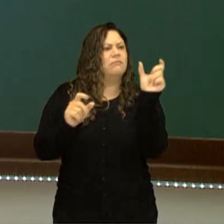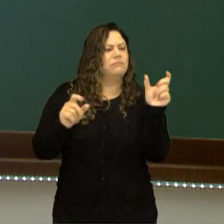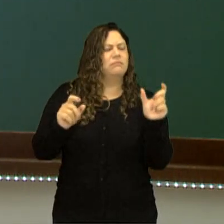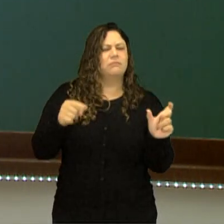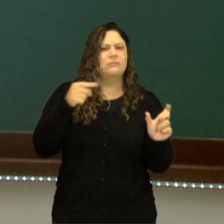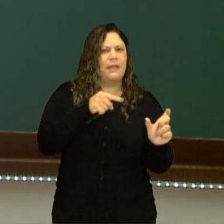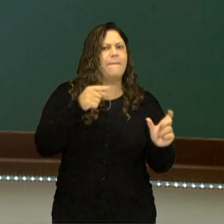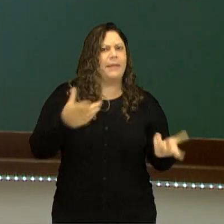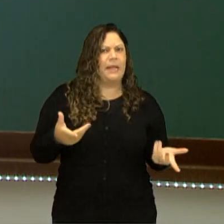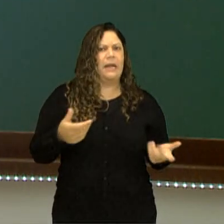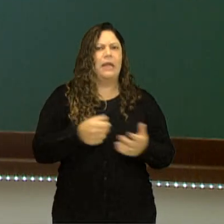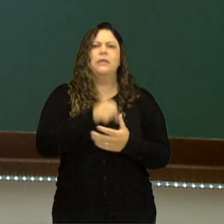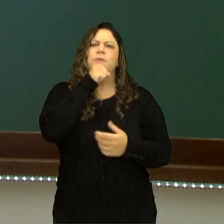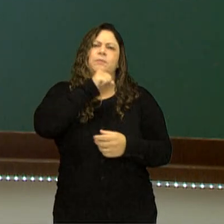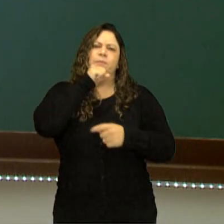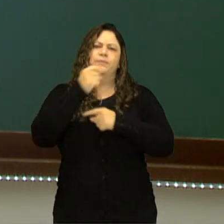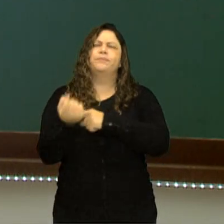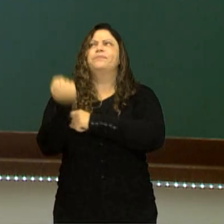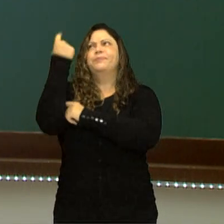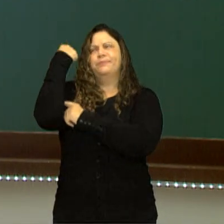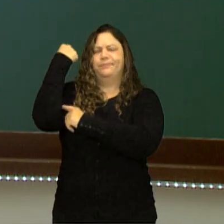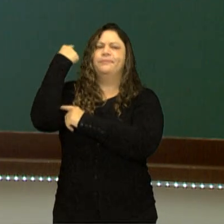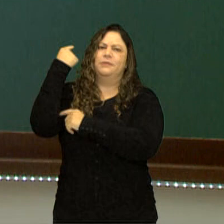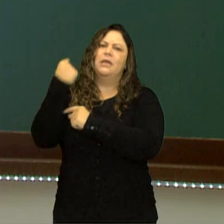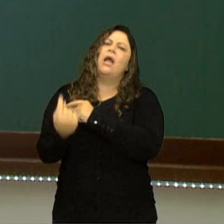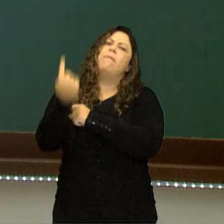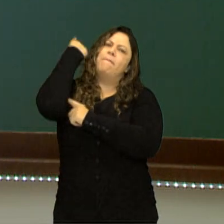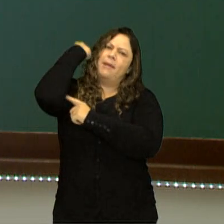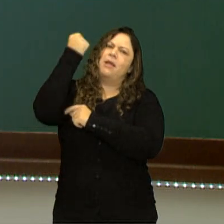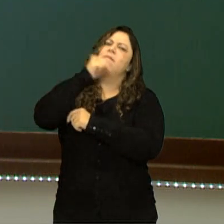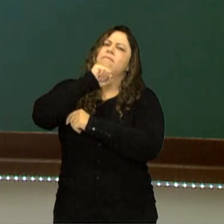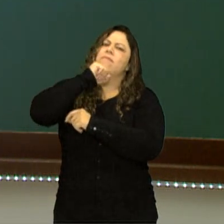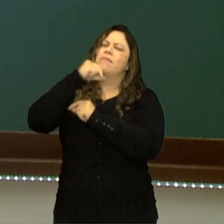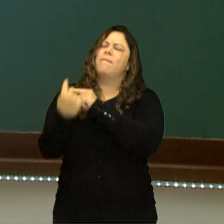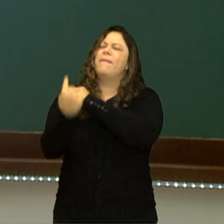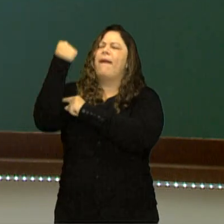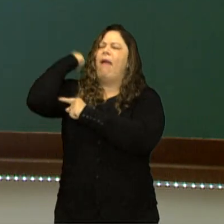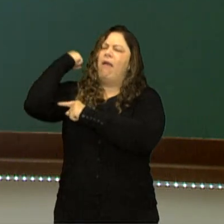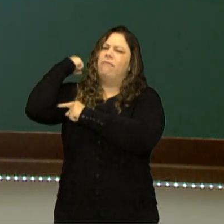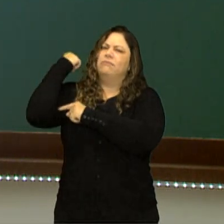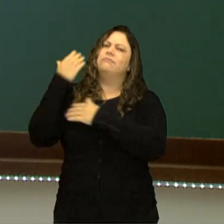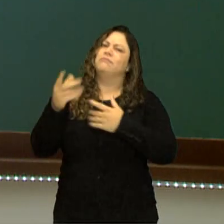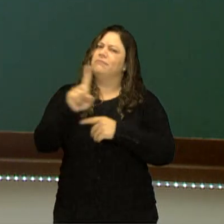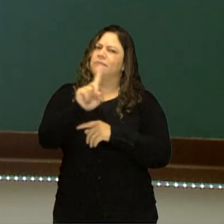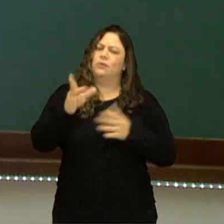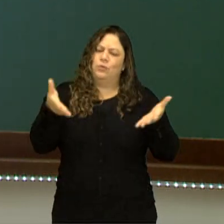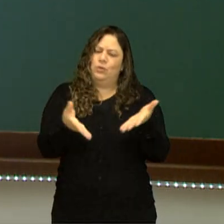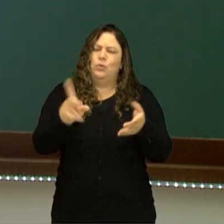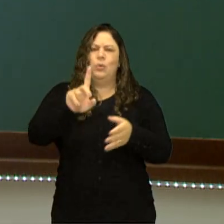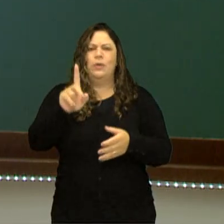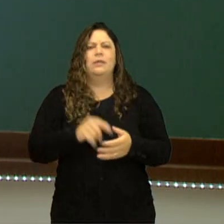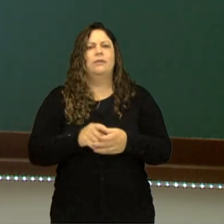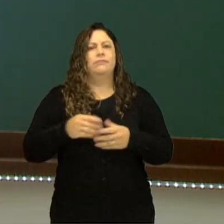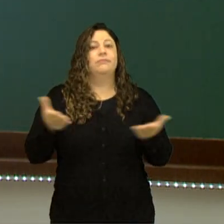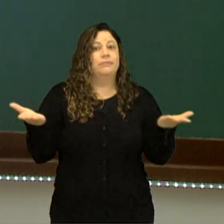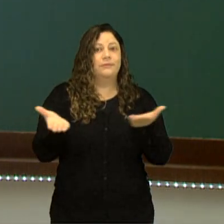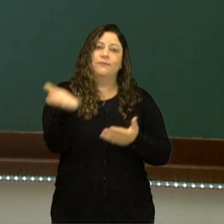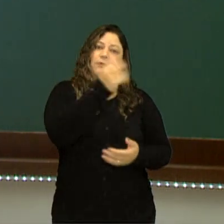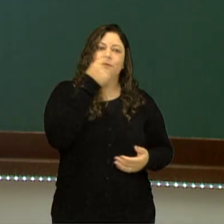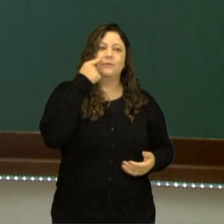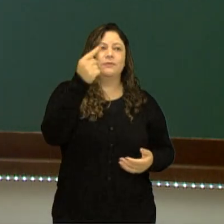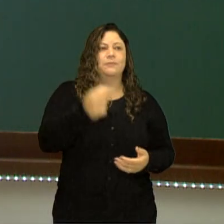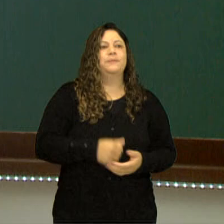que é antigo, não é nos dias de hoje o acontecimento que nós vamos ler. Então acompanhe.